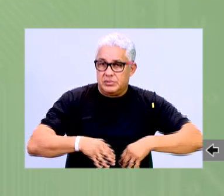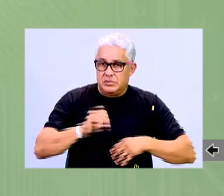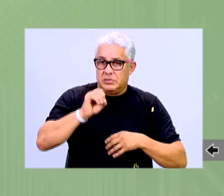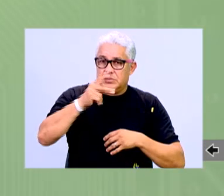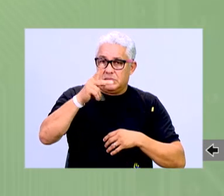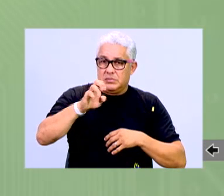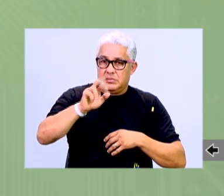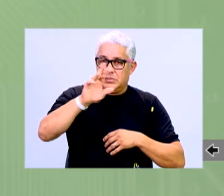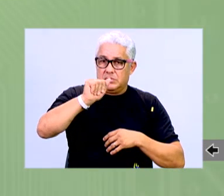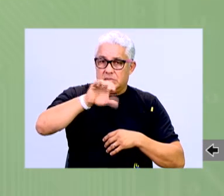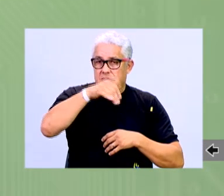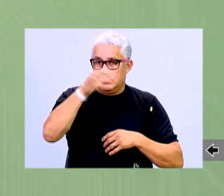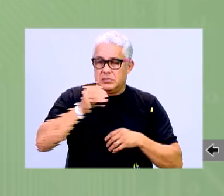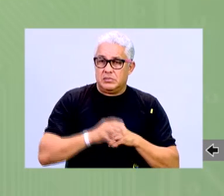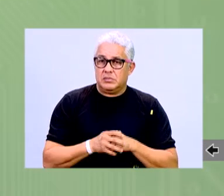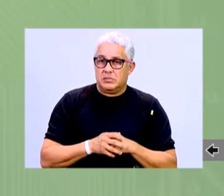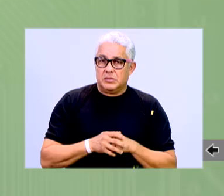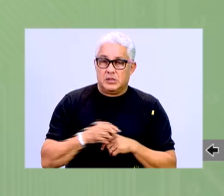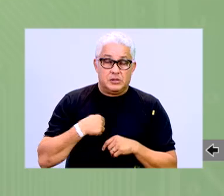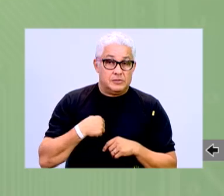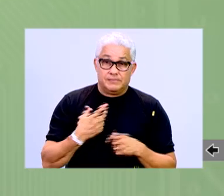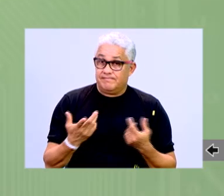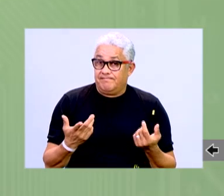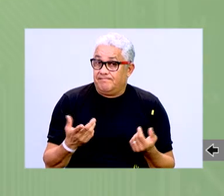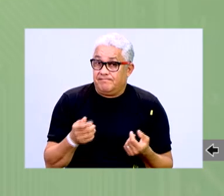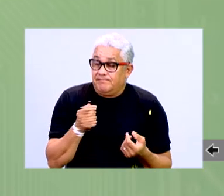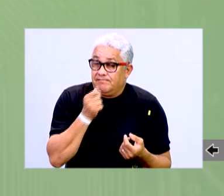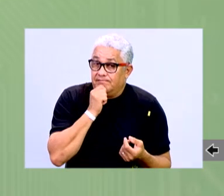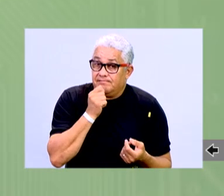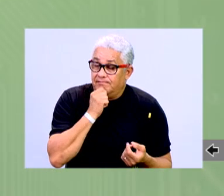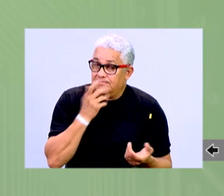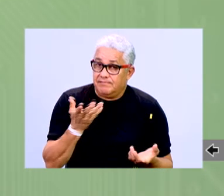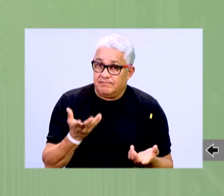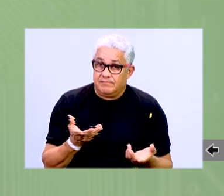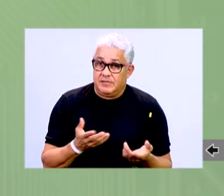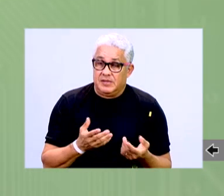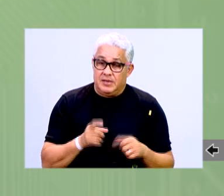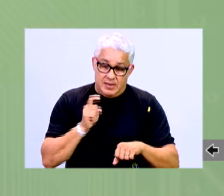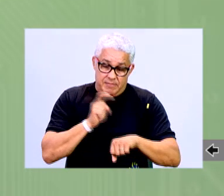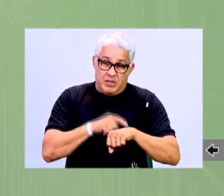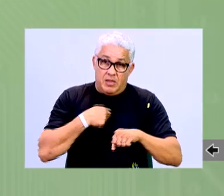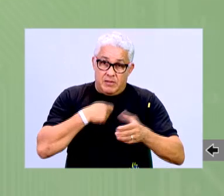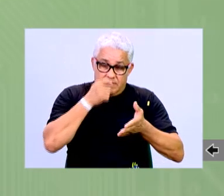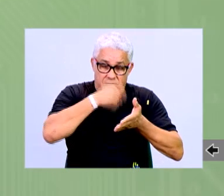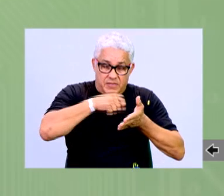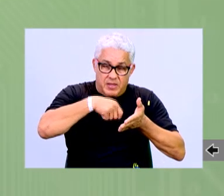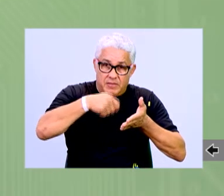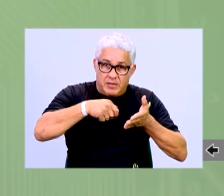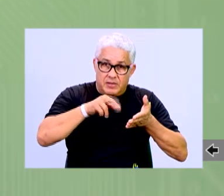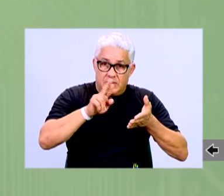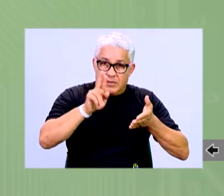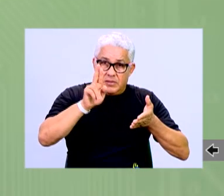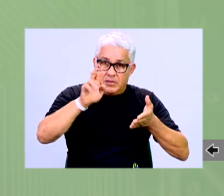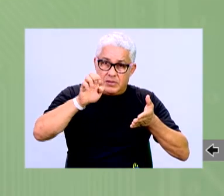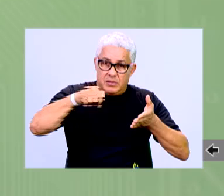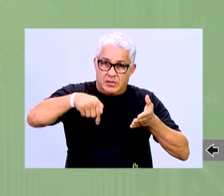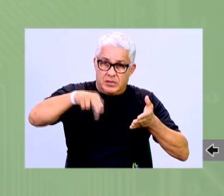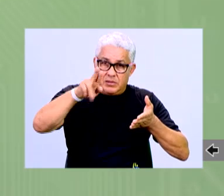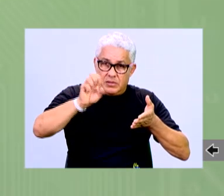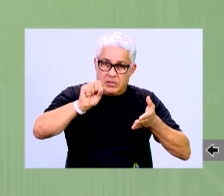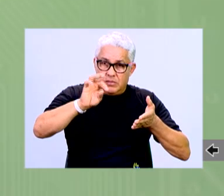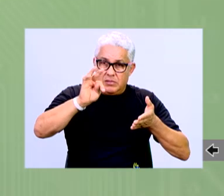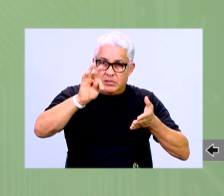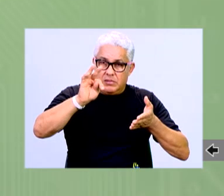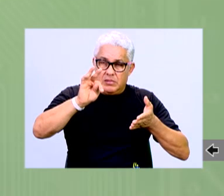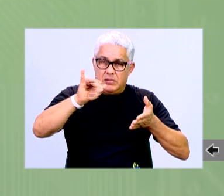operação. Ou seja, eu não tenho que, no momento que estou descrevendo o requisito, eu tenho que trazer,